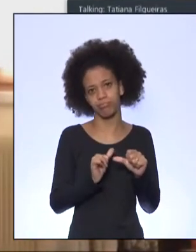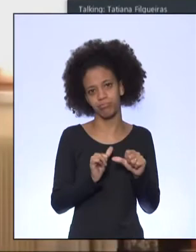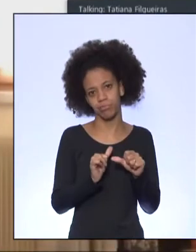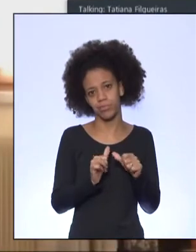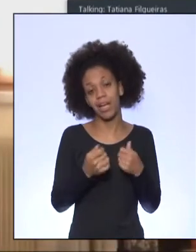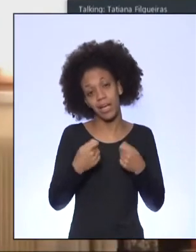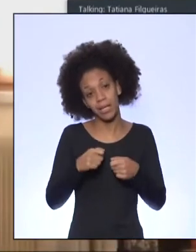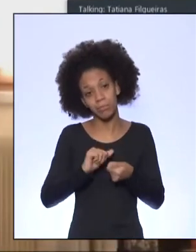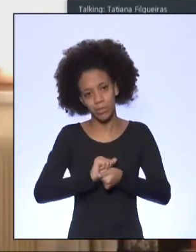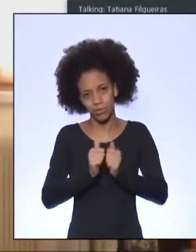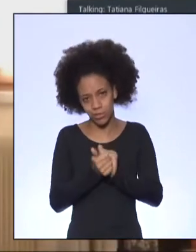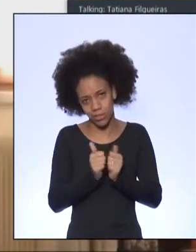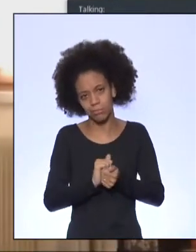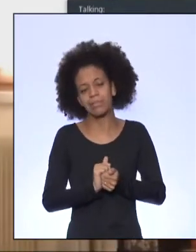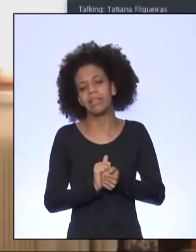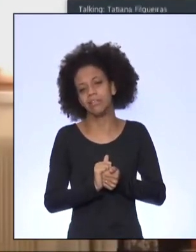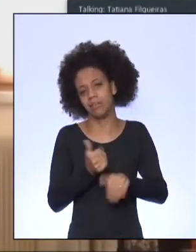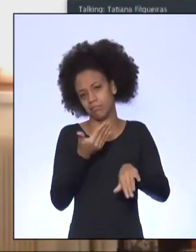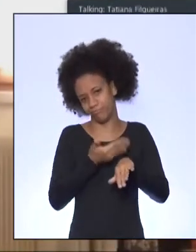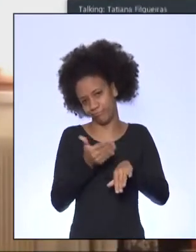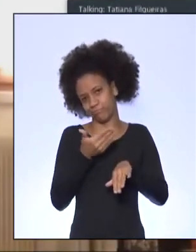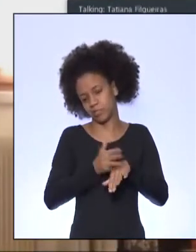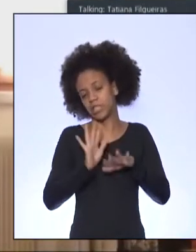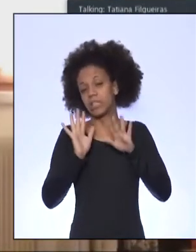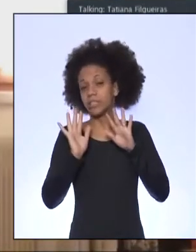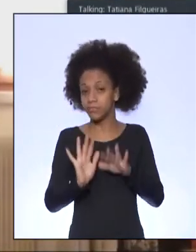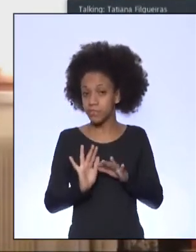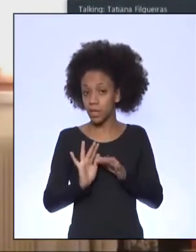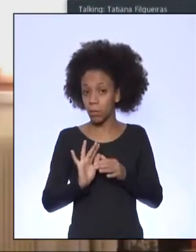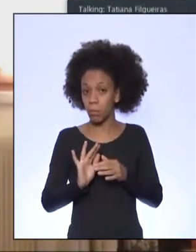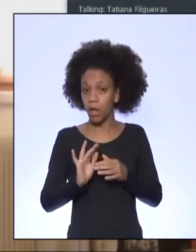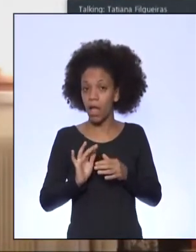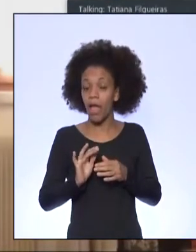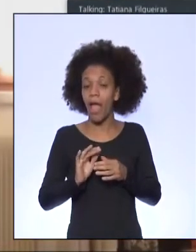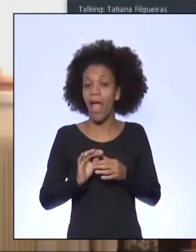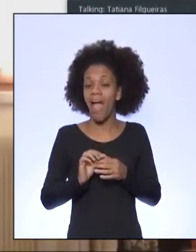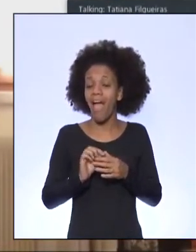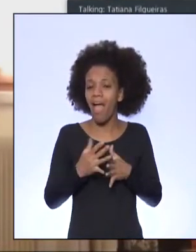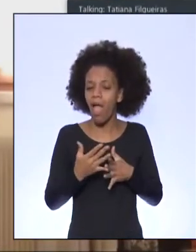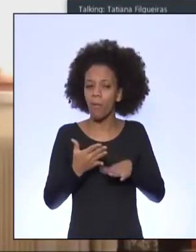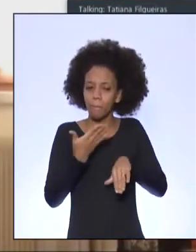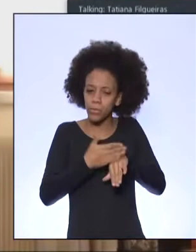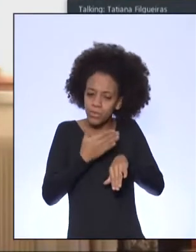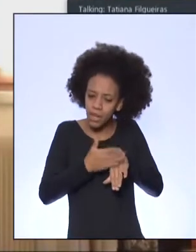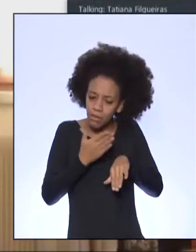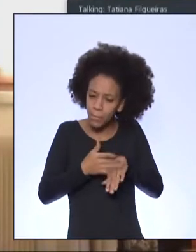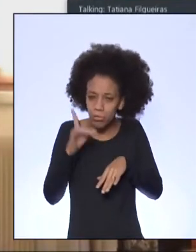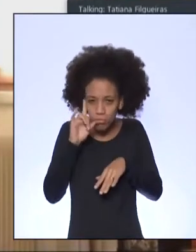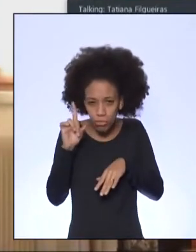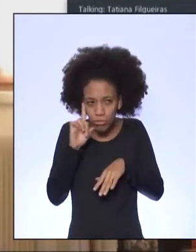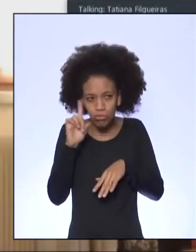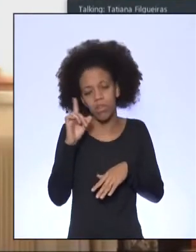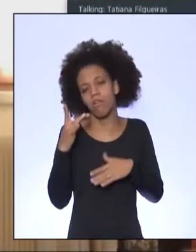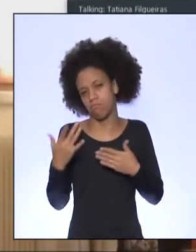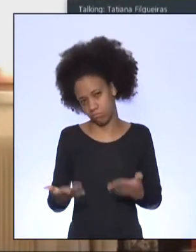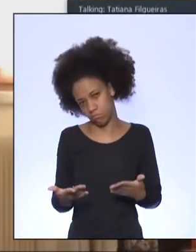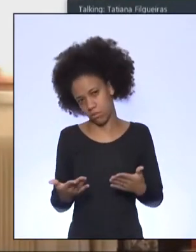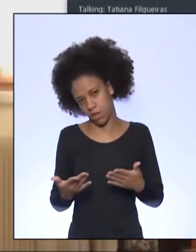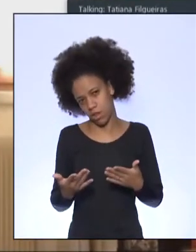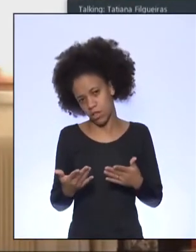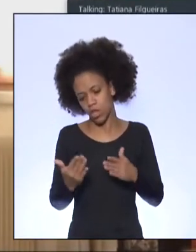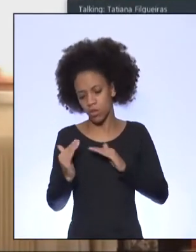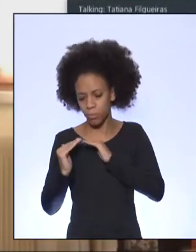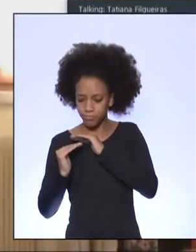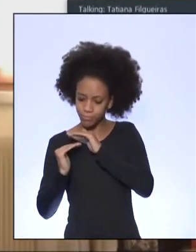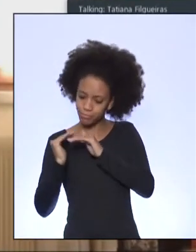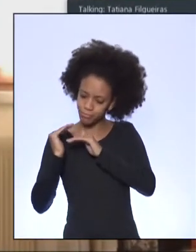se adaptar a essa nova rotina. Então, é a manutenção de um exercício desse, só que de uma forma mais safe, né? Mais explícita, mais